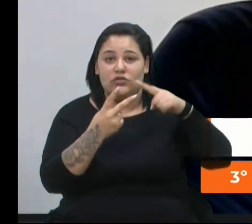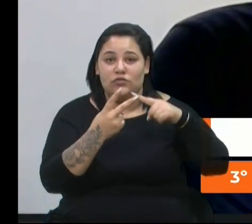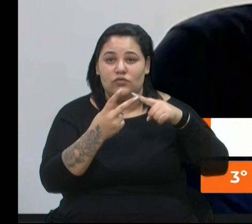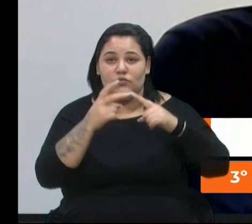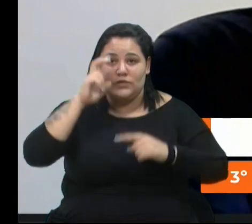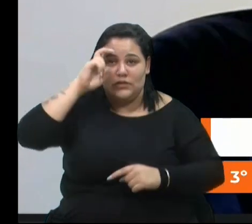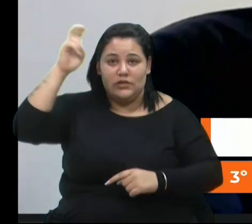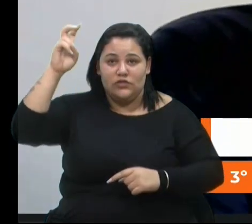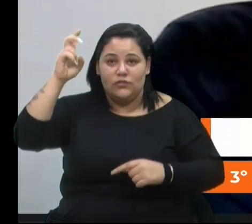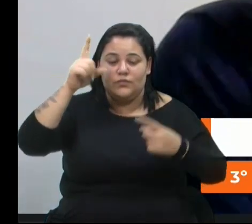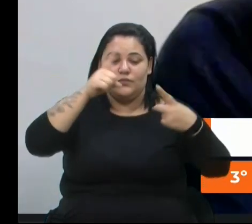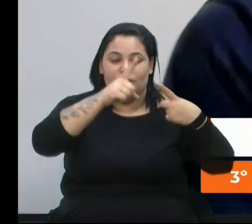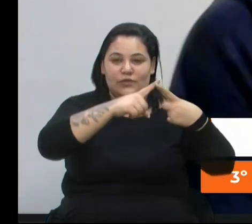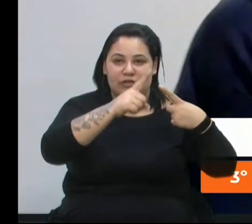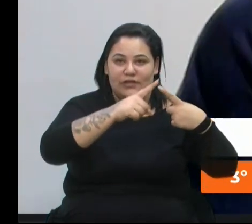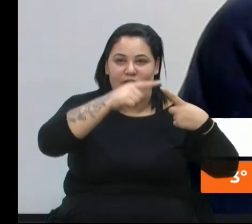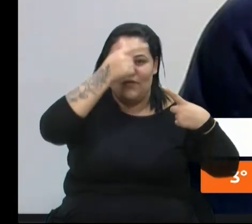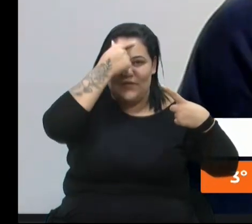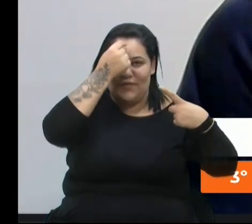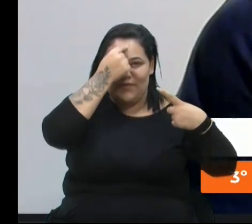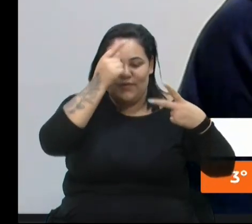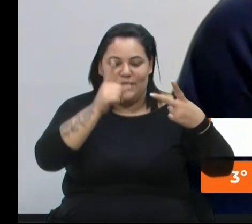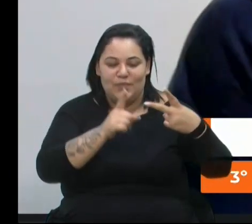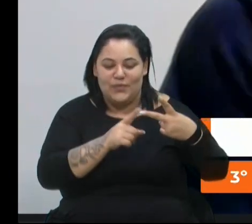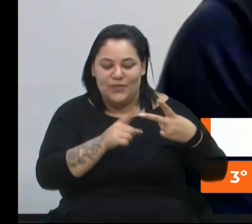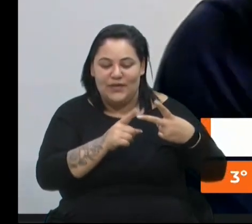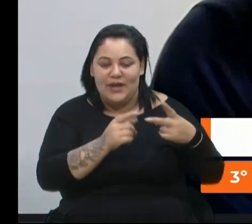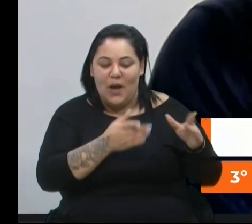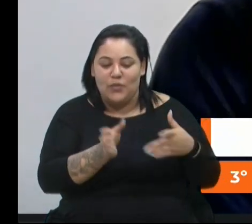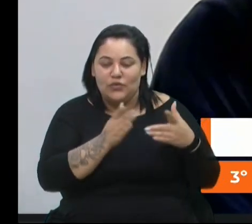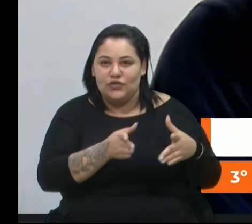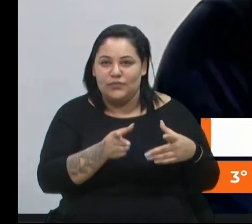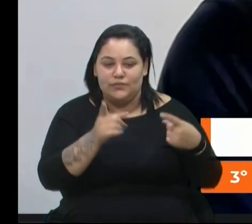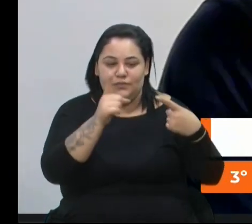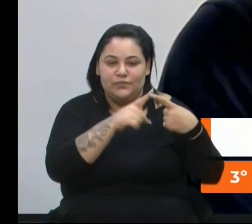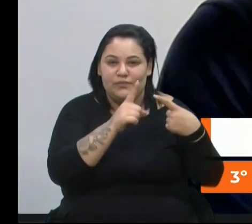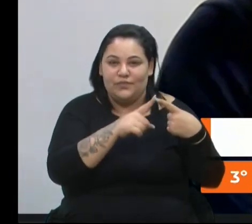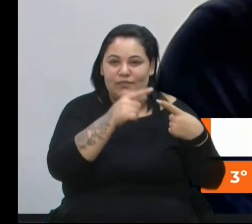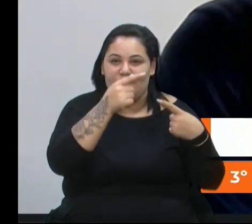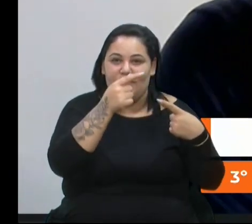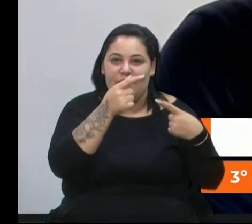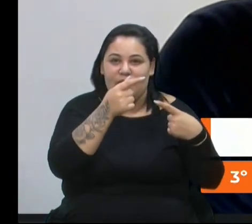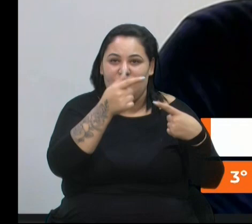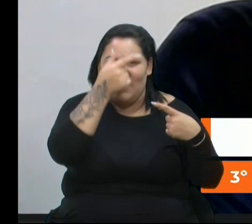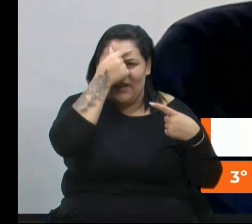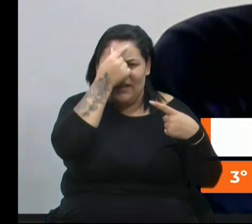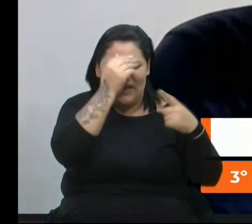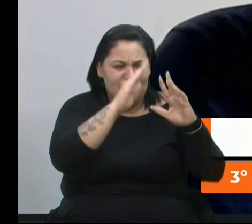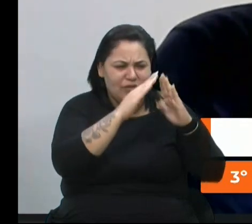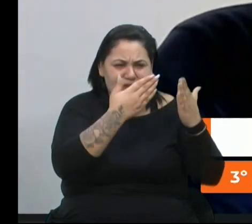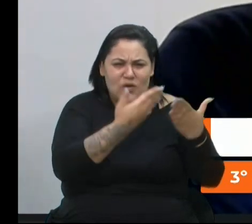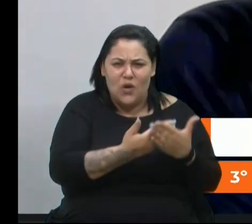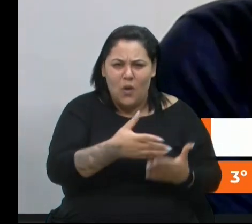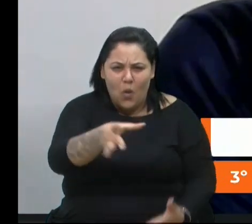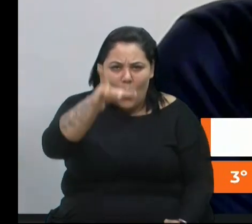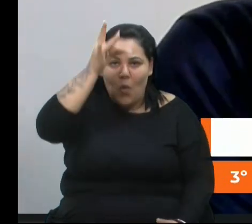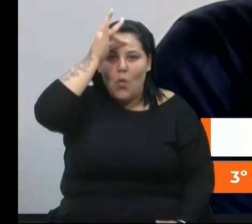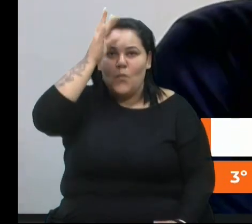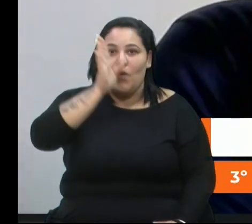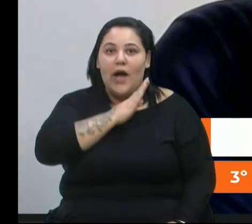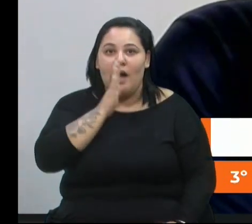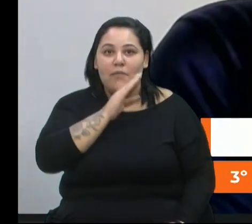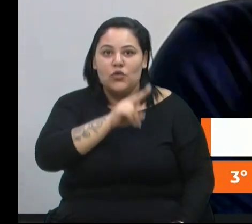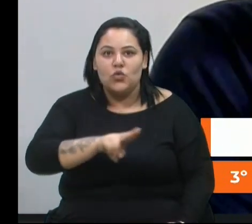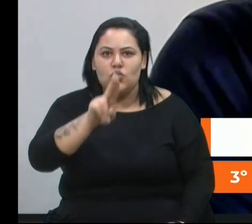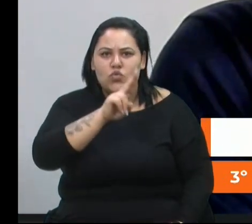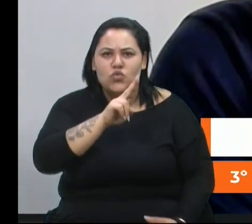um superdotado acadêmico e um superdotado produtivo e criativo. O acadêmico tem tudo a ver com o que é passado na escola, excelente memorização, aplica muito